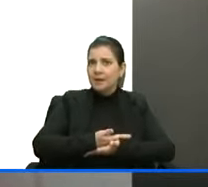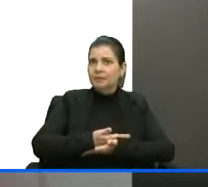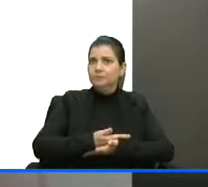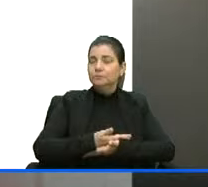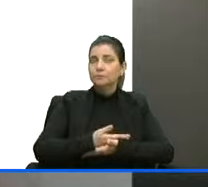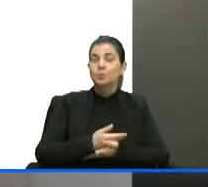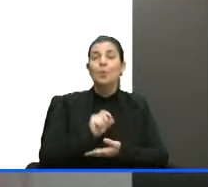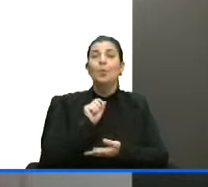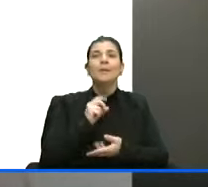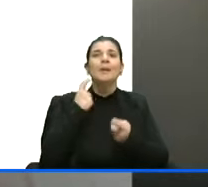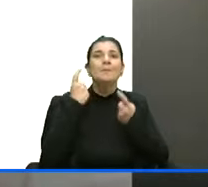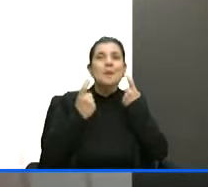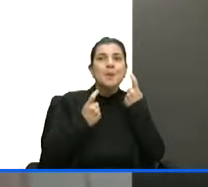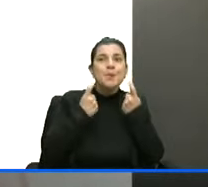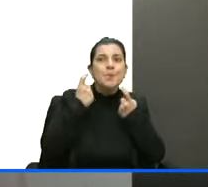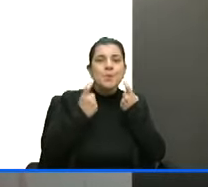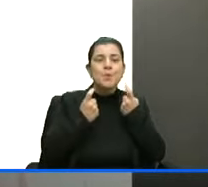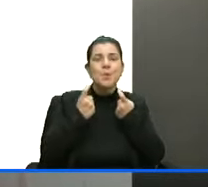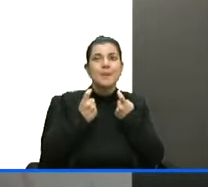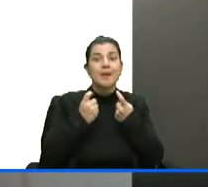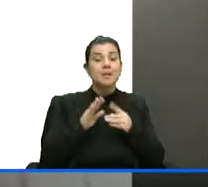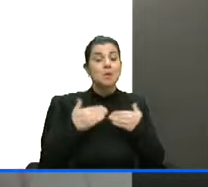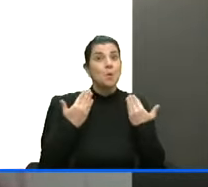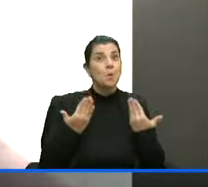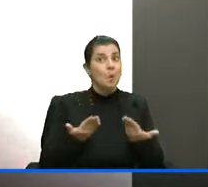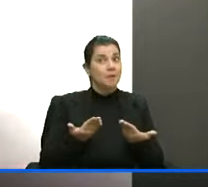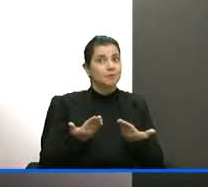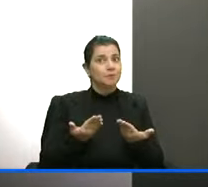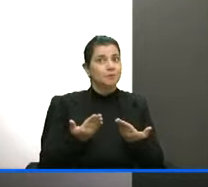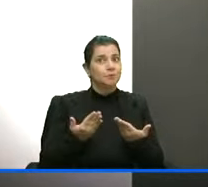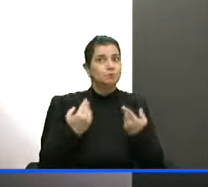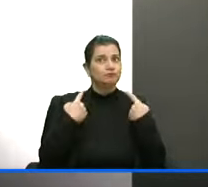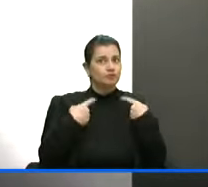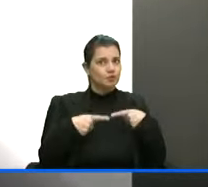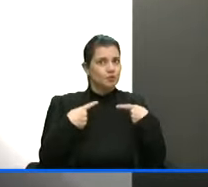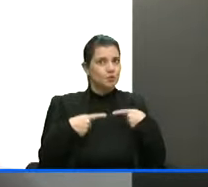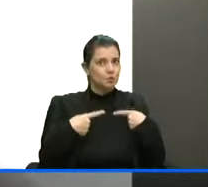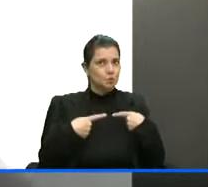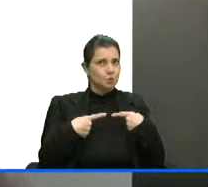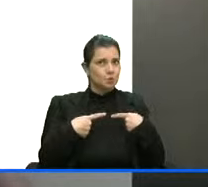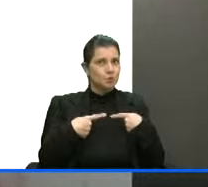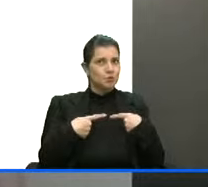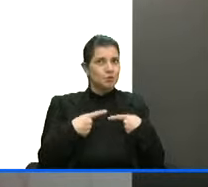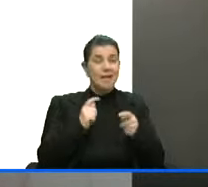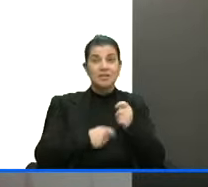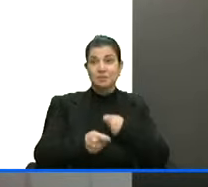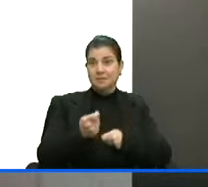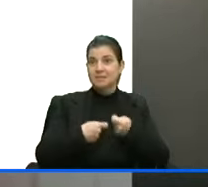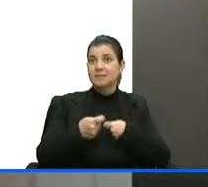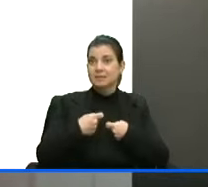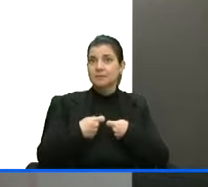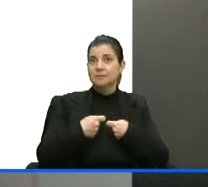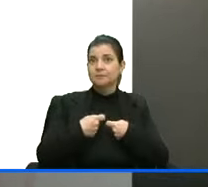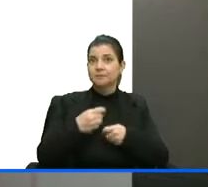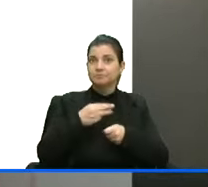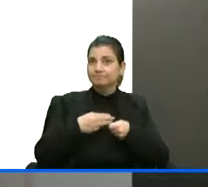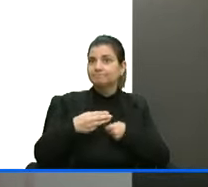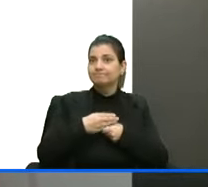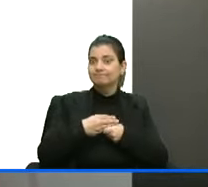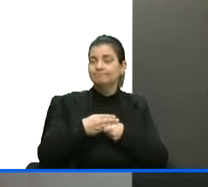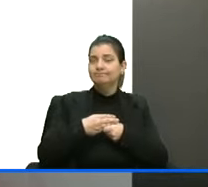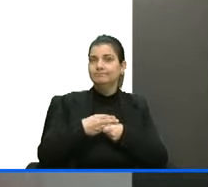preocupa quando a gente discute com um agente da administração municipal que não sabe o que está escrito no Prometa,